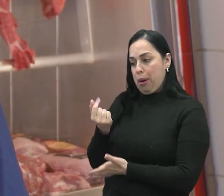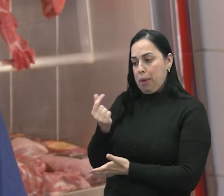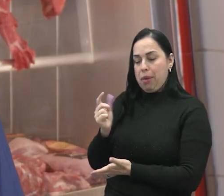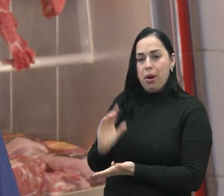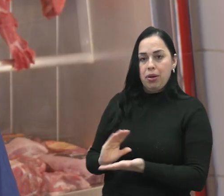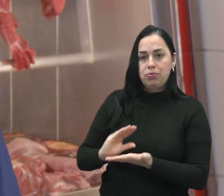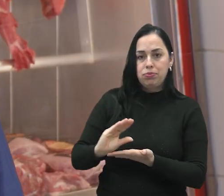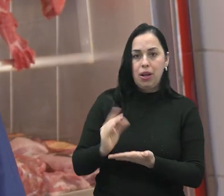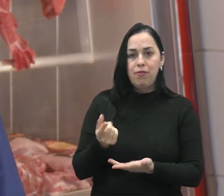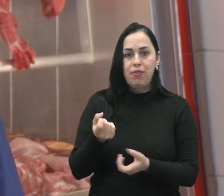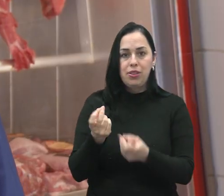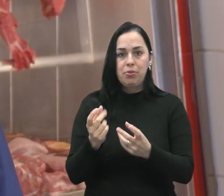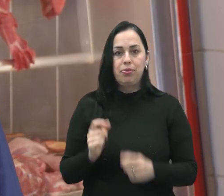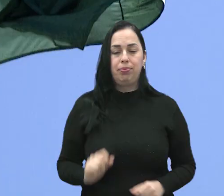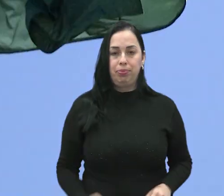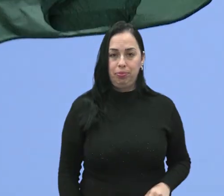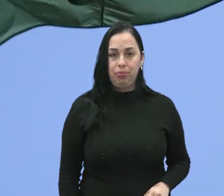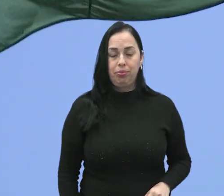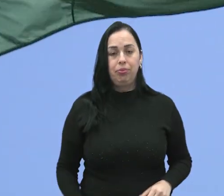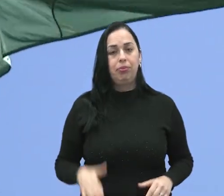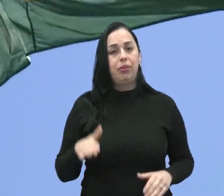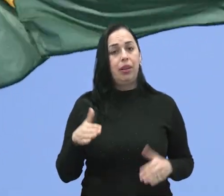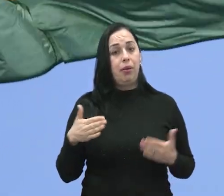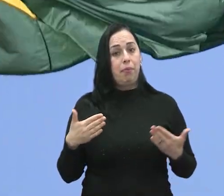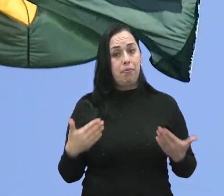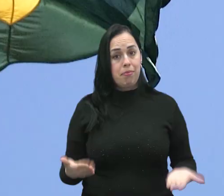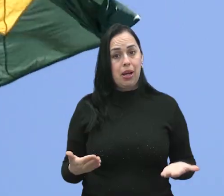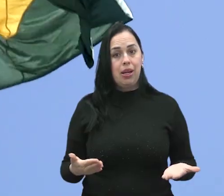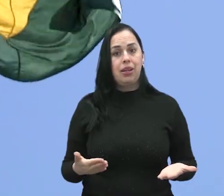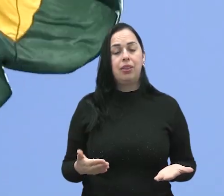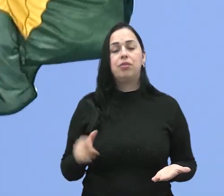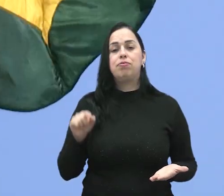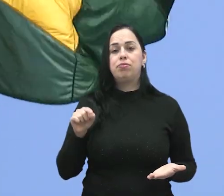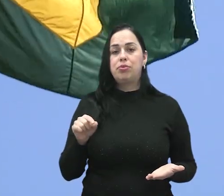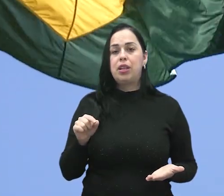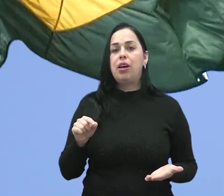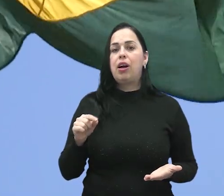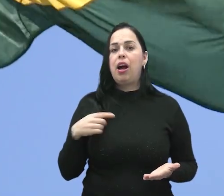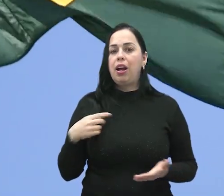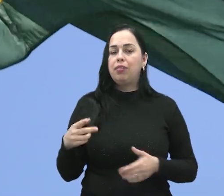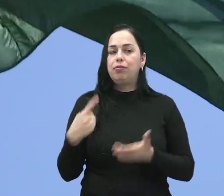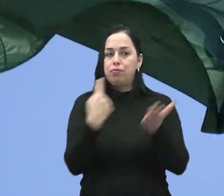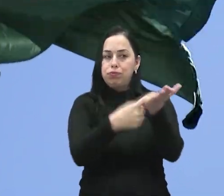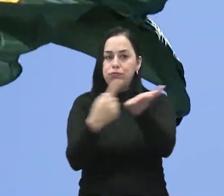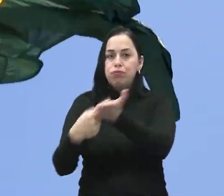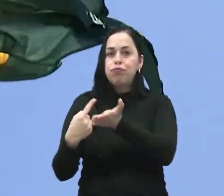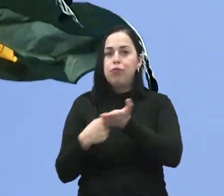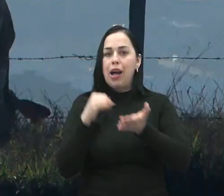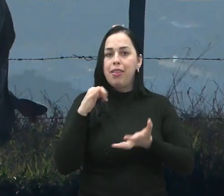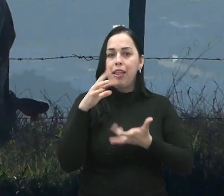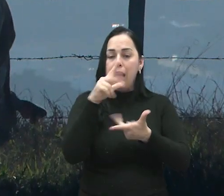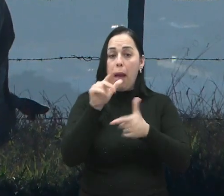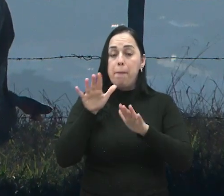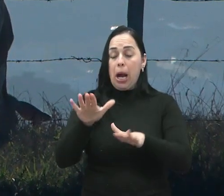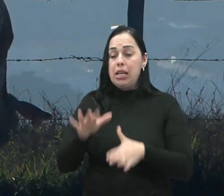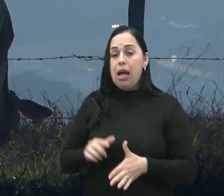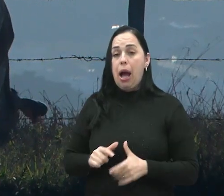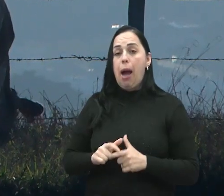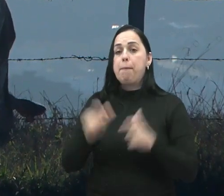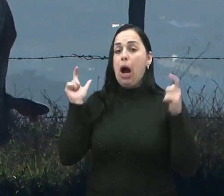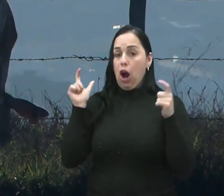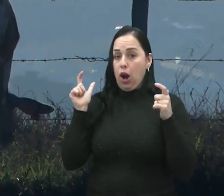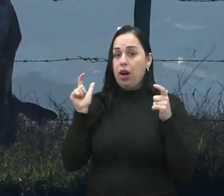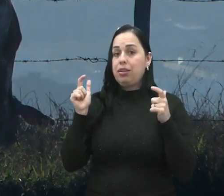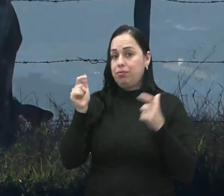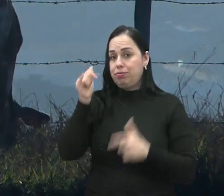também repassar isso para o consumidor final. Apesar do forte desempenho internacional, a maior parte da carne